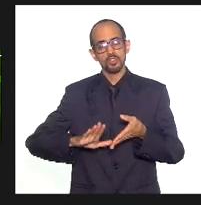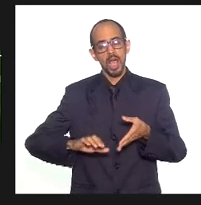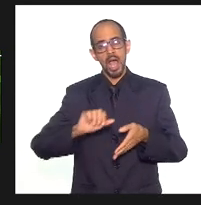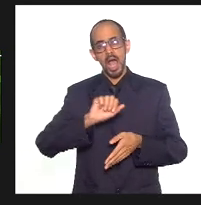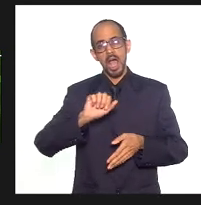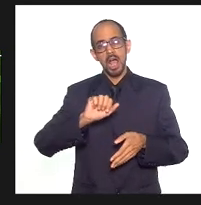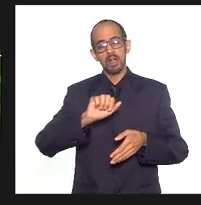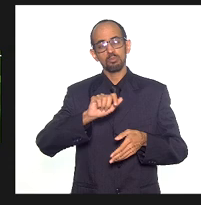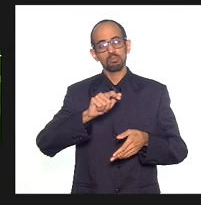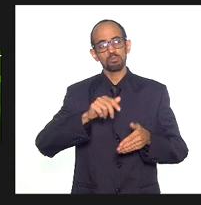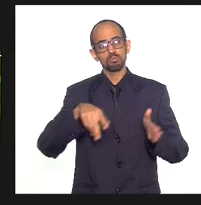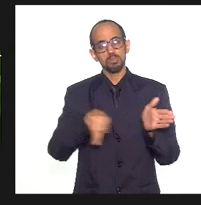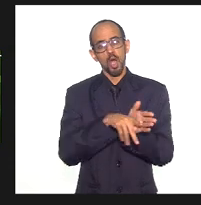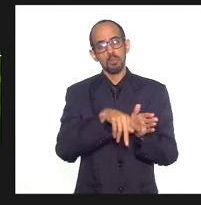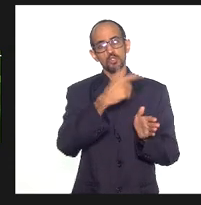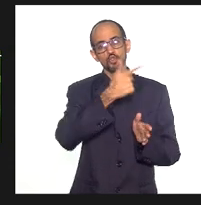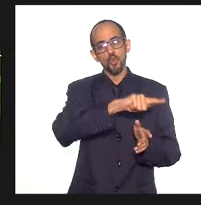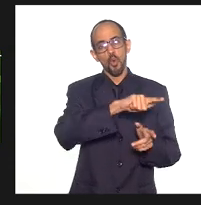áreas, a outros postos,